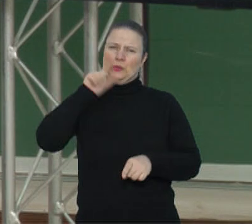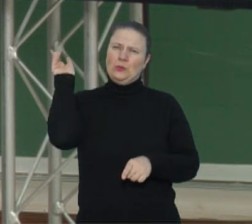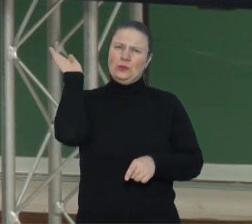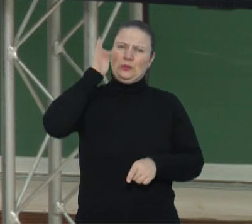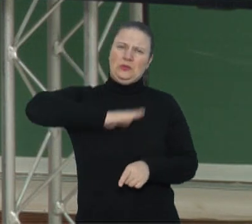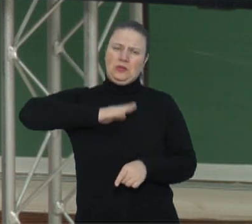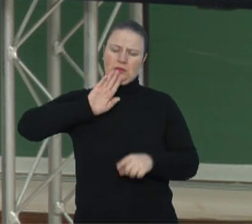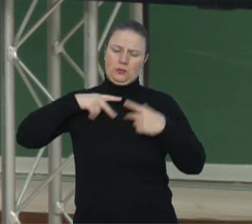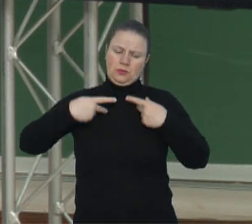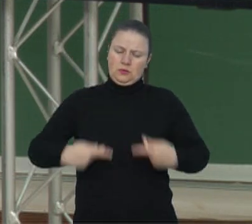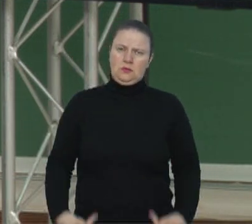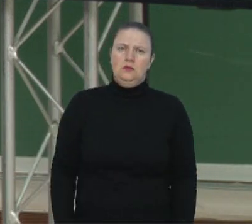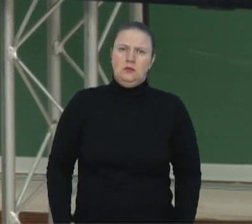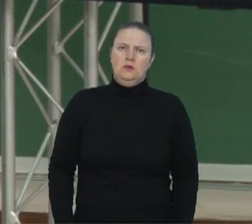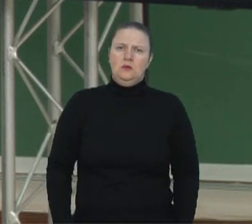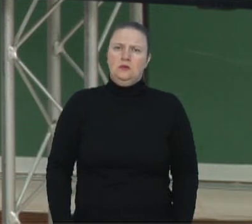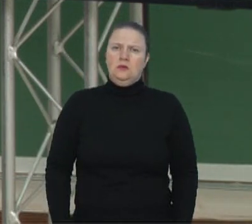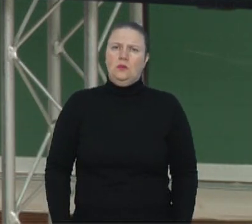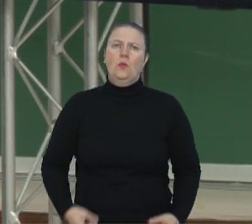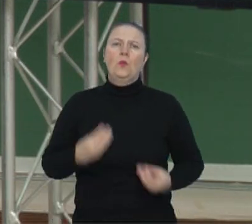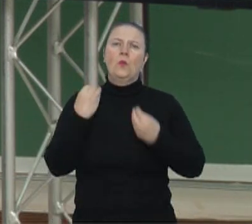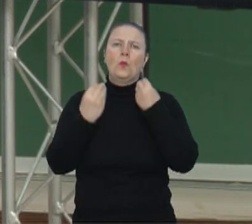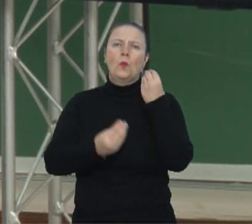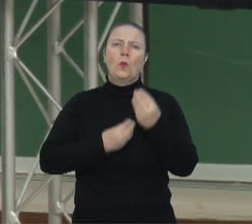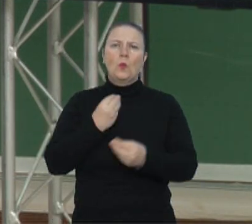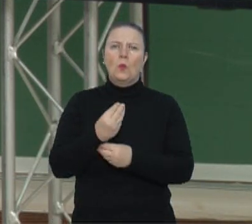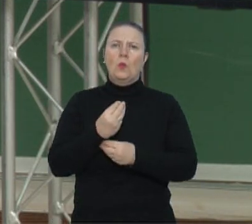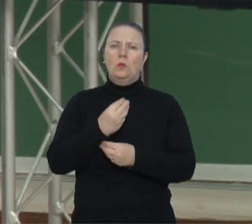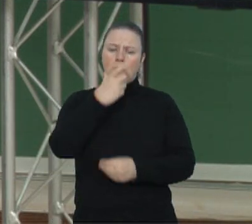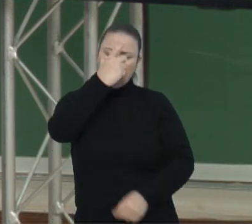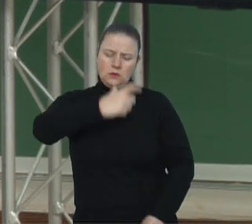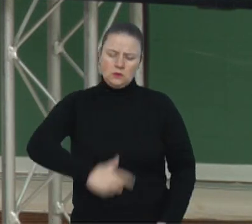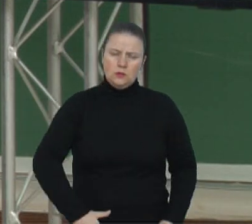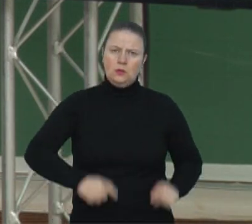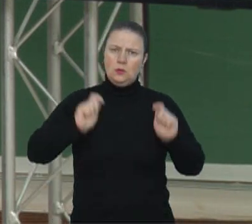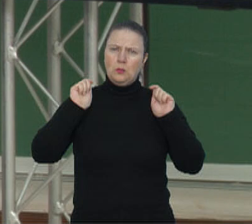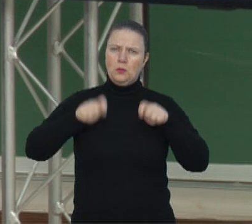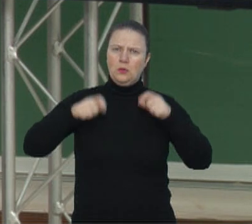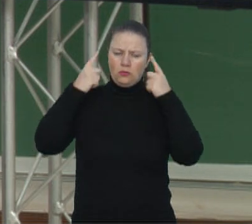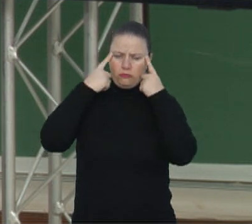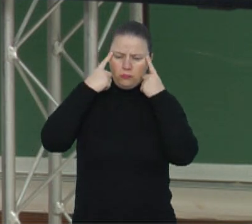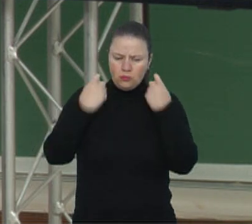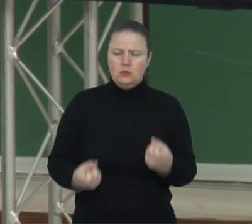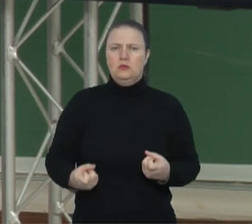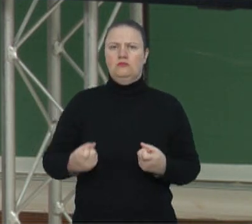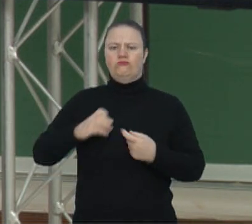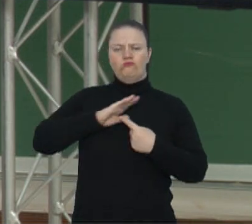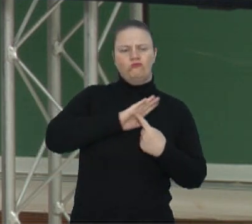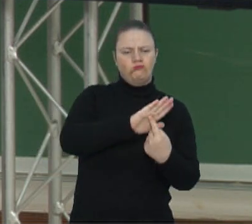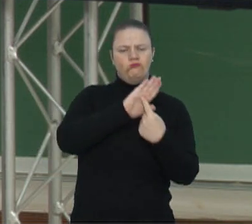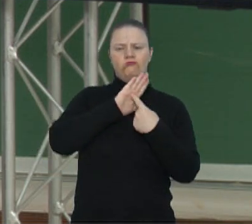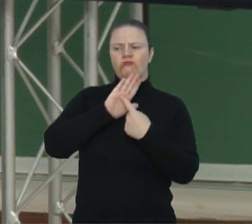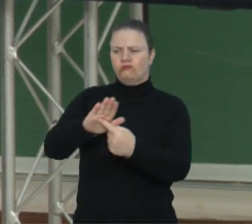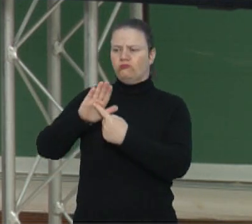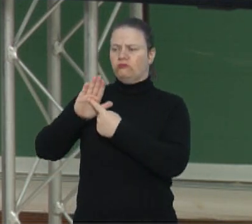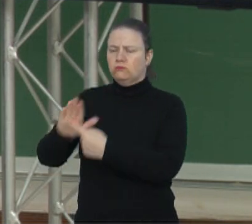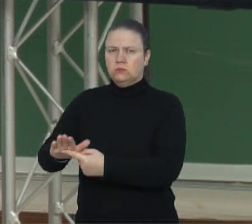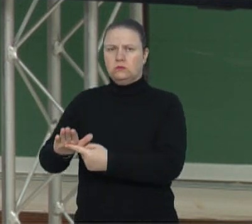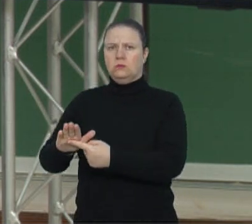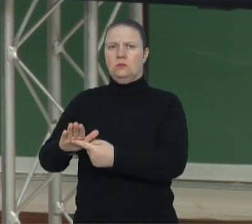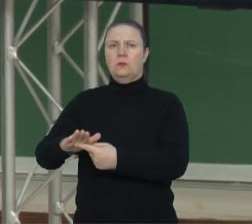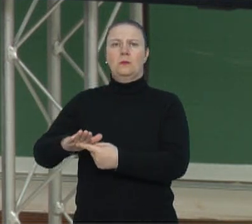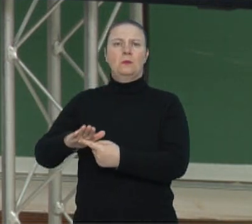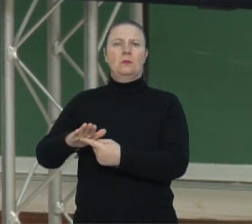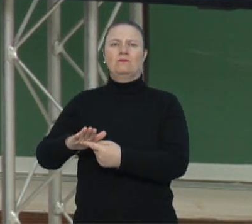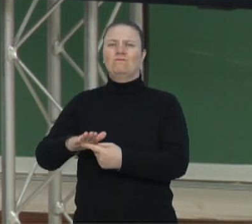o quão maldoso o ser humano pode ser, quão violento, irracional, porque o homem